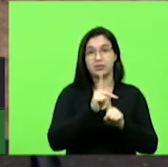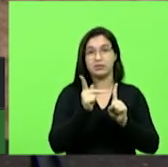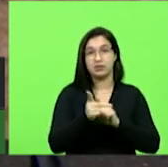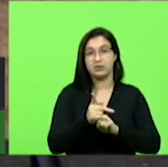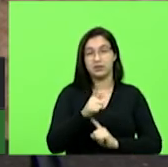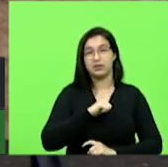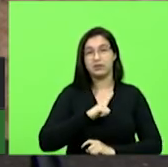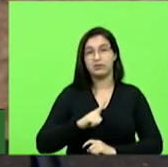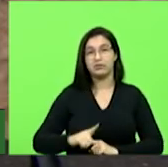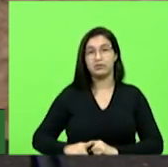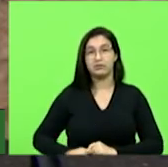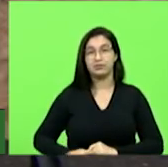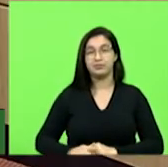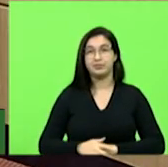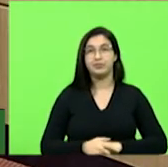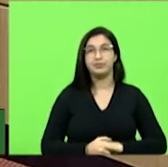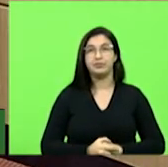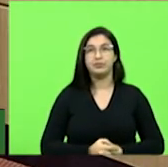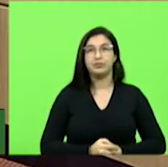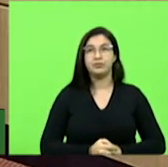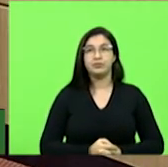Estado. Muito obrigado.